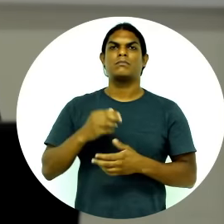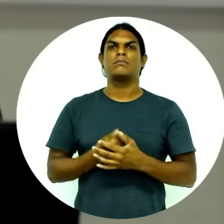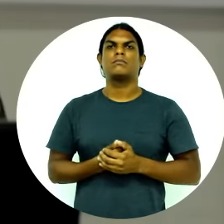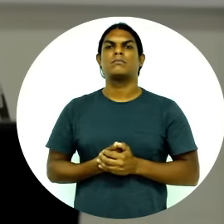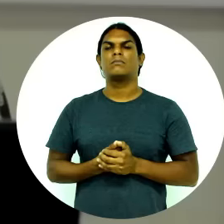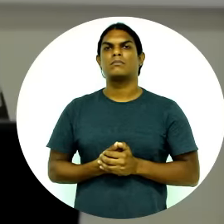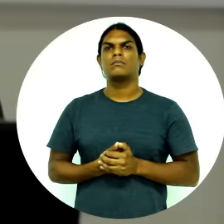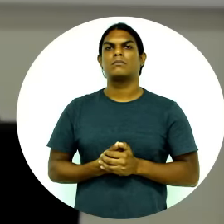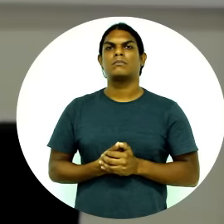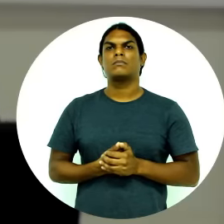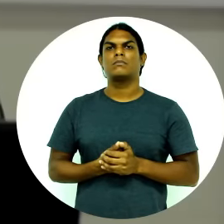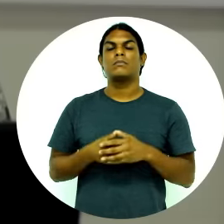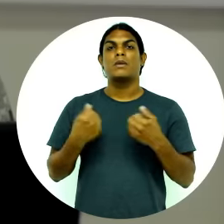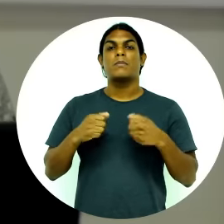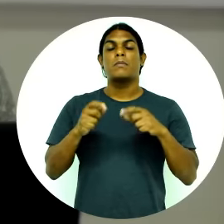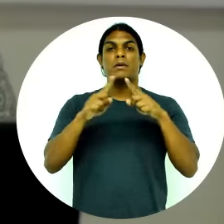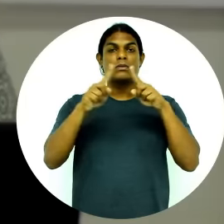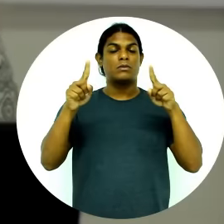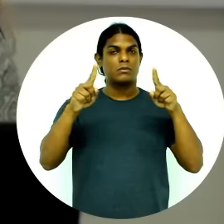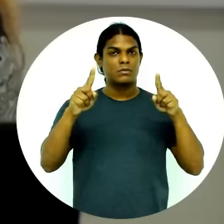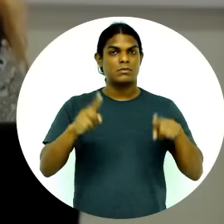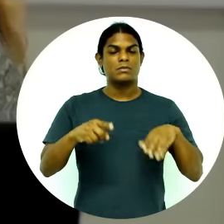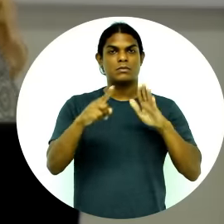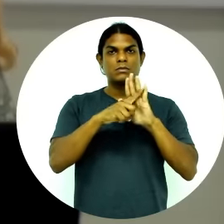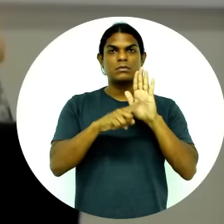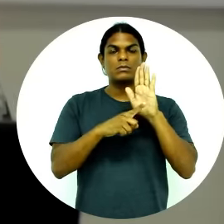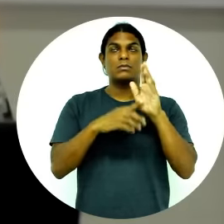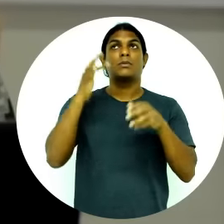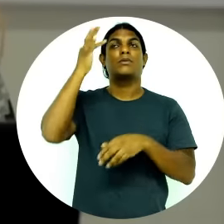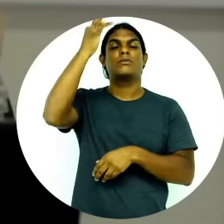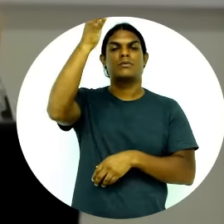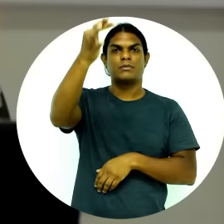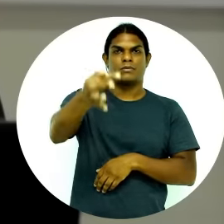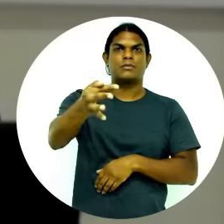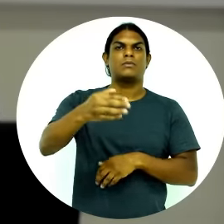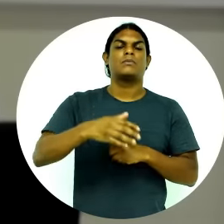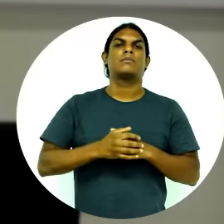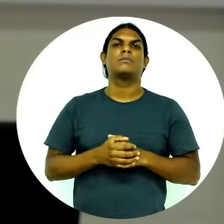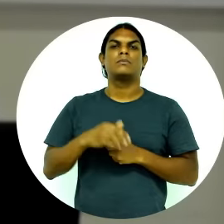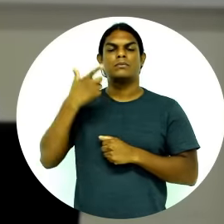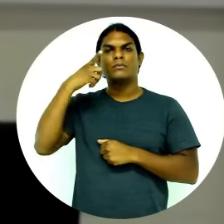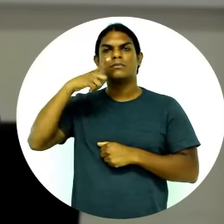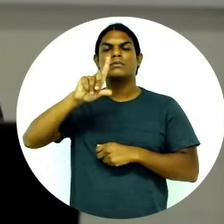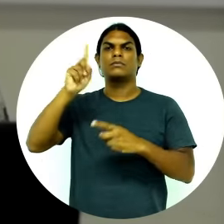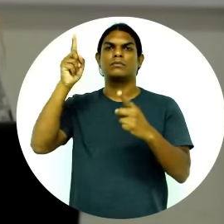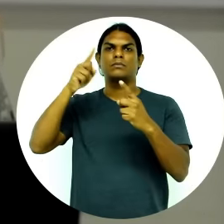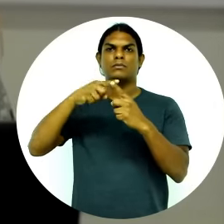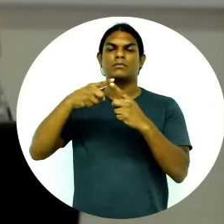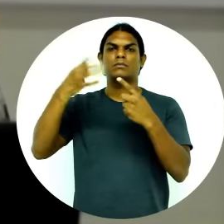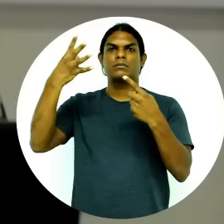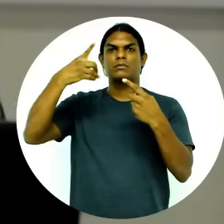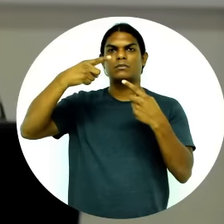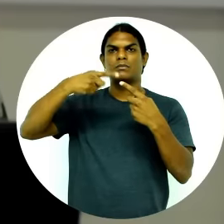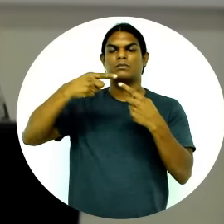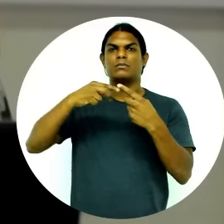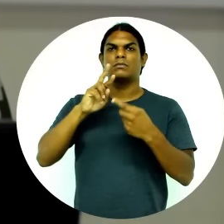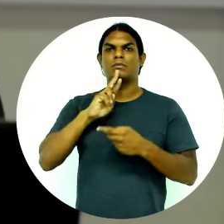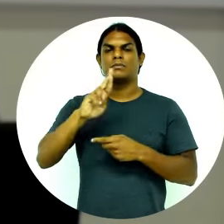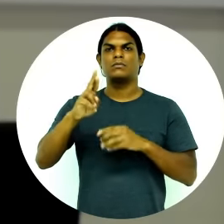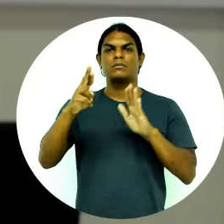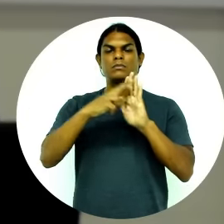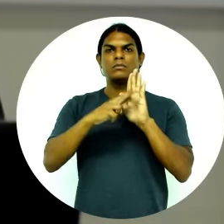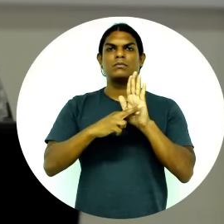humanos. Permite o planejamento de ações para o futuro. Enfatiza o melhor desempenho e o alcance de